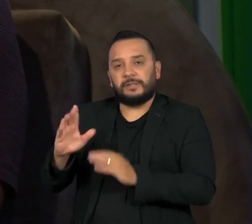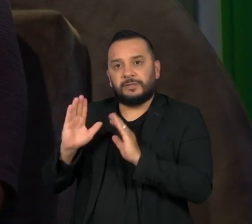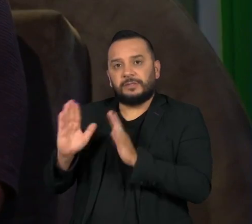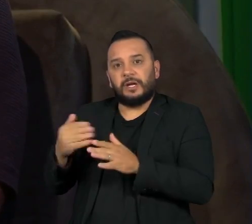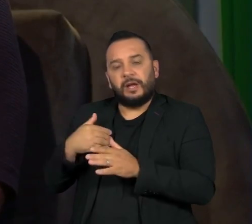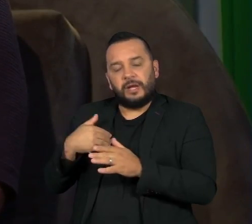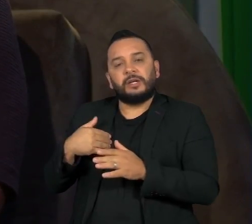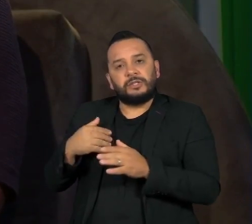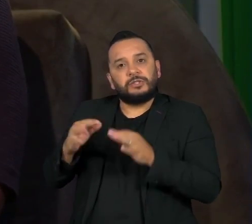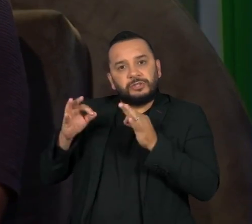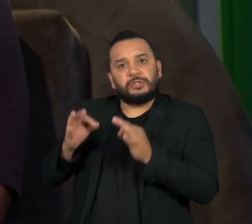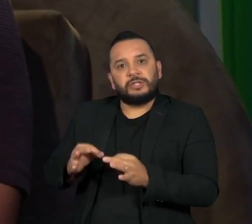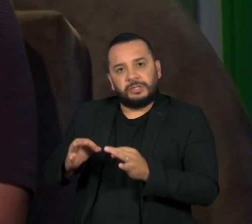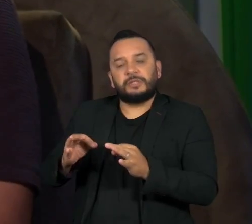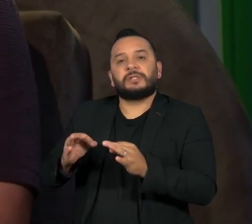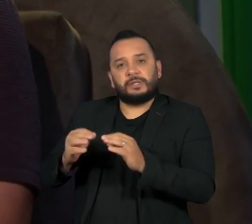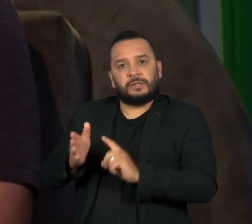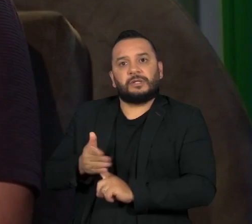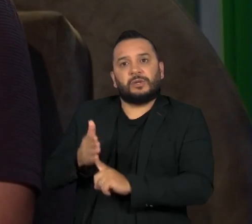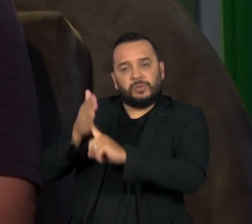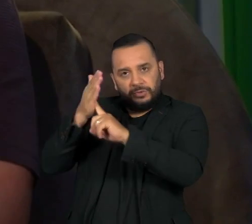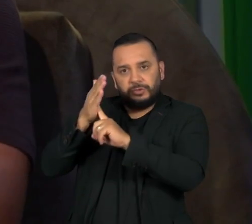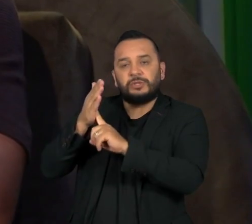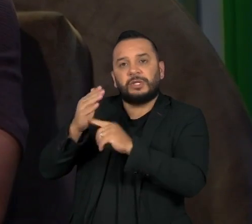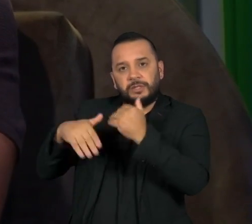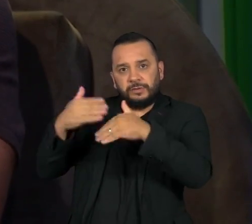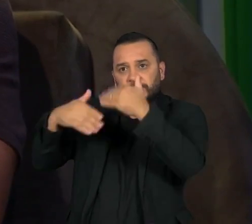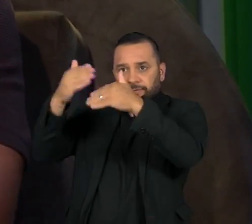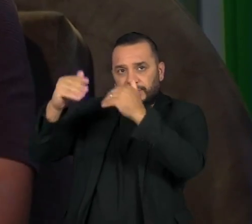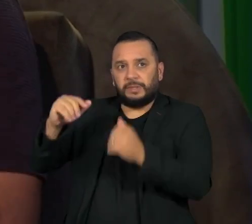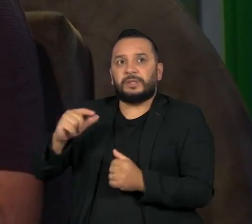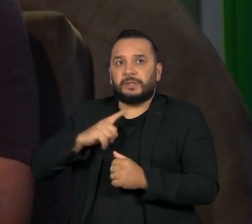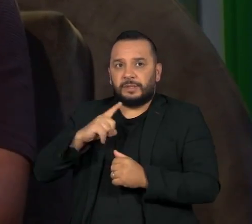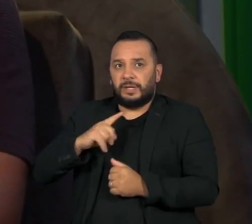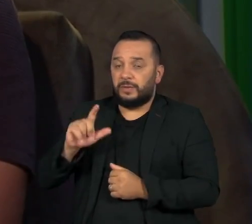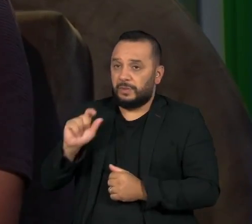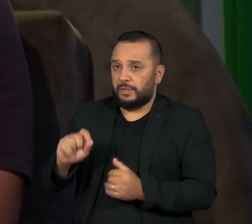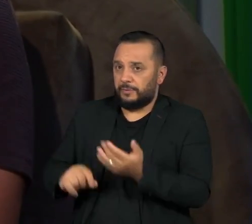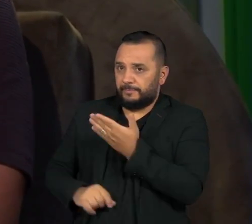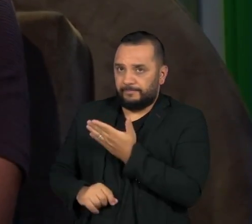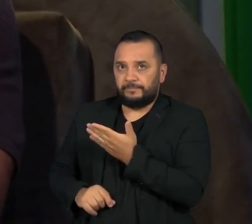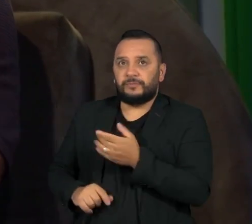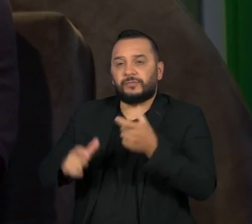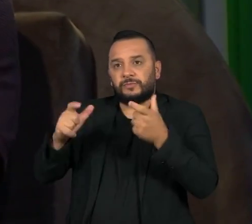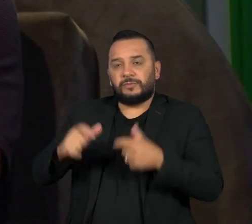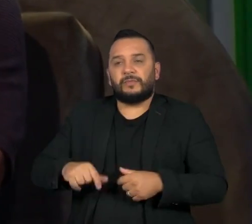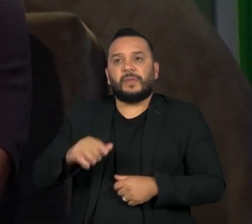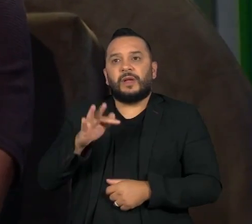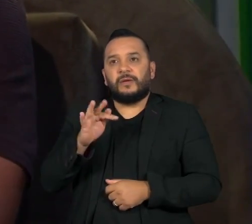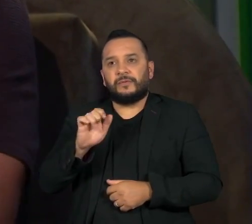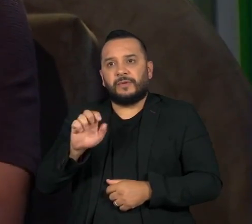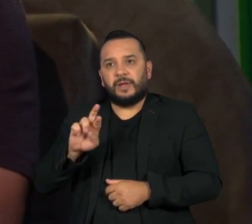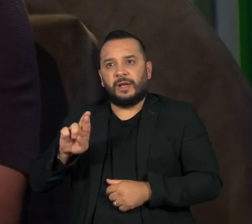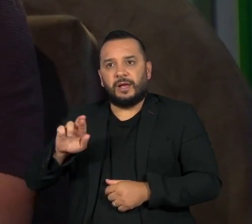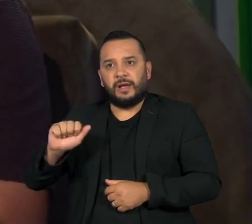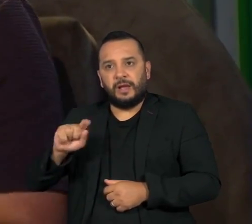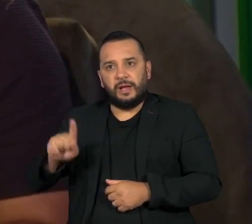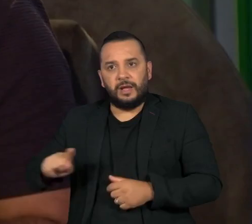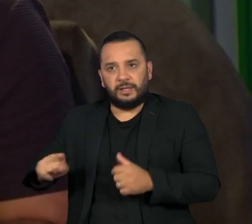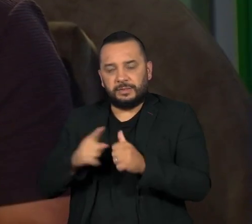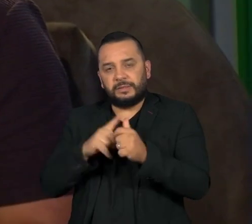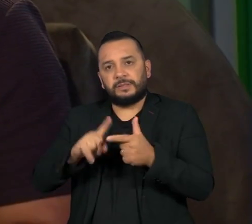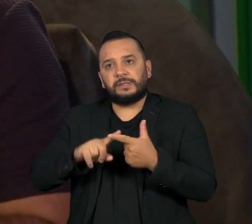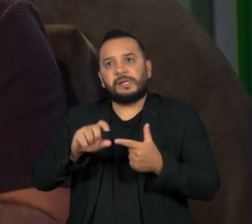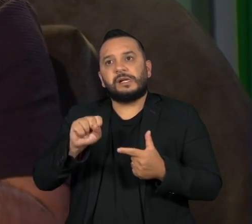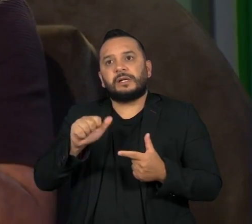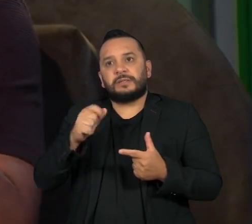de extrema vulnerabilidade para combater a pobreza, em 4 territórios. Ferraz de Vasconcelos e São José do Rio Preto, é legal trazer esse dado,